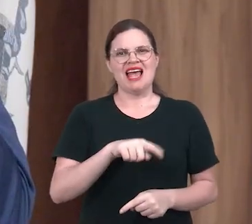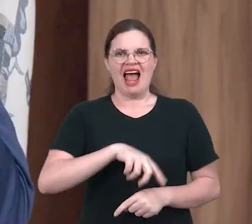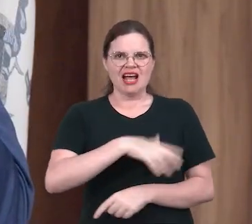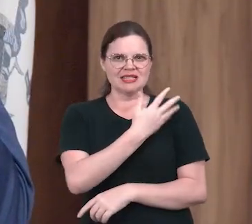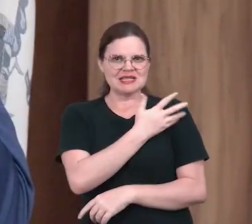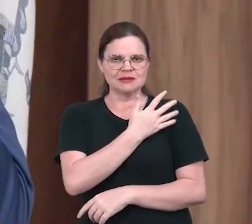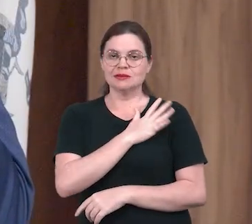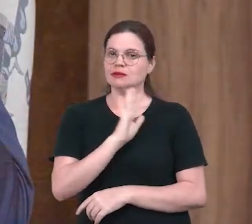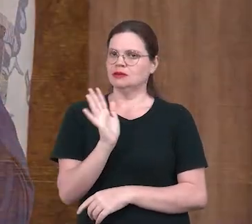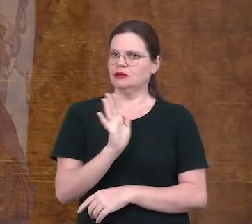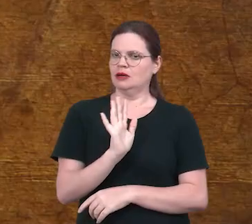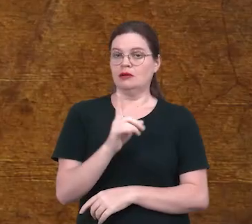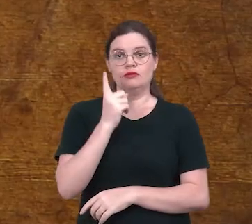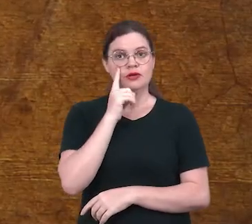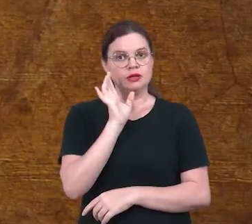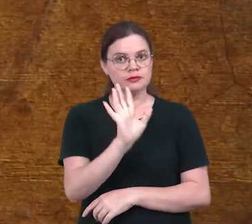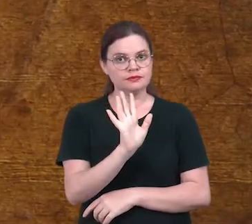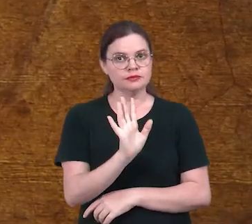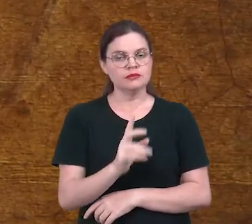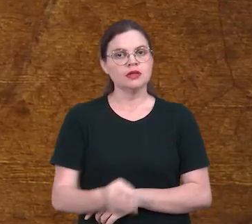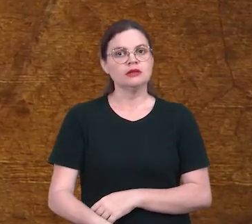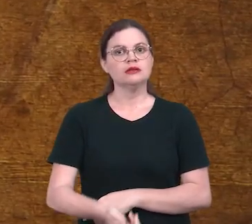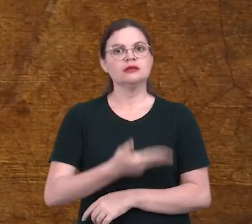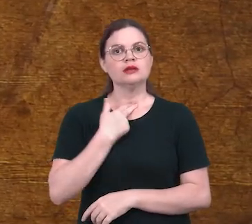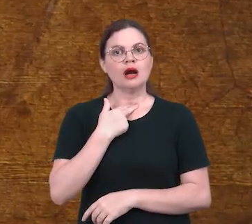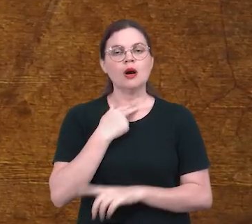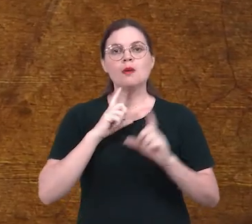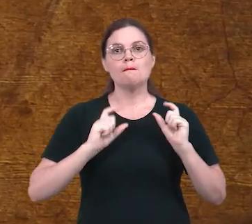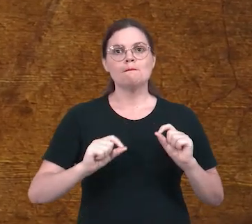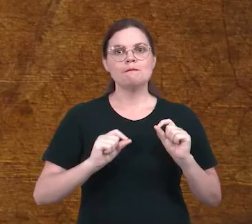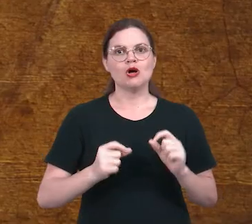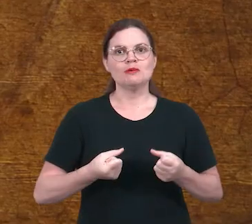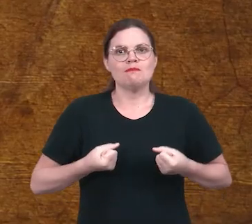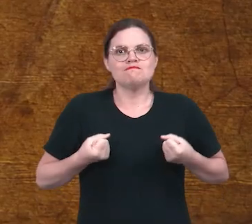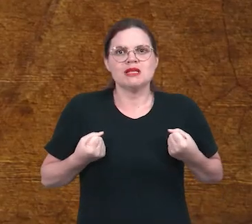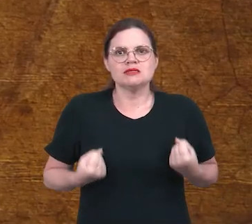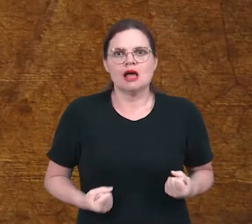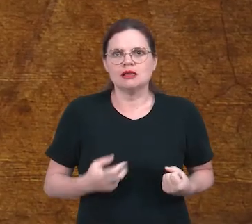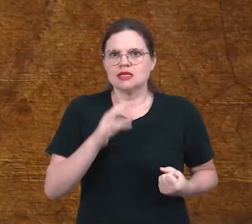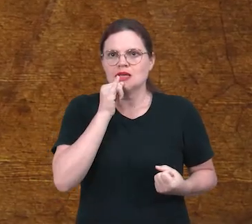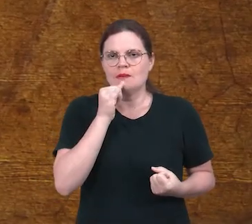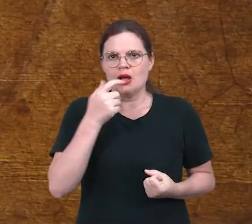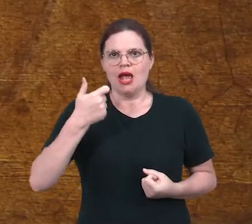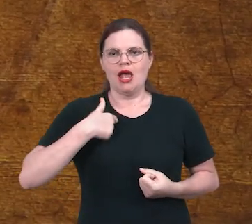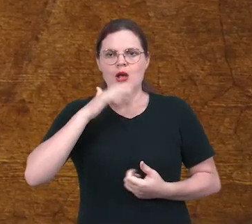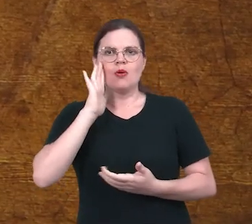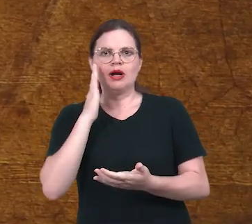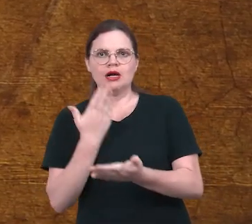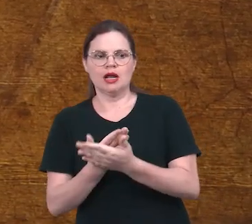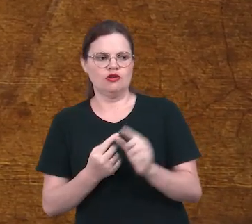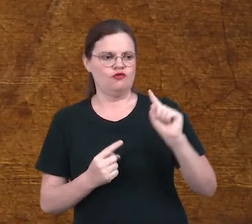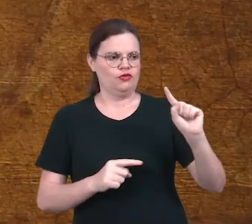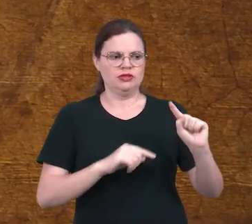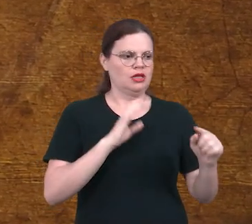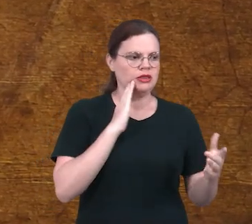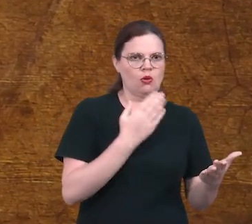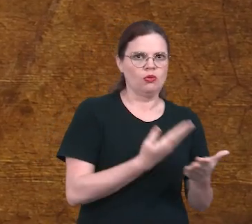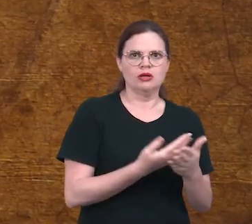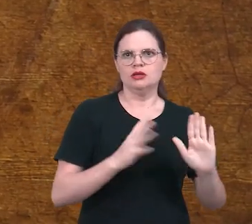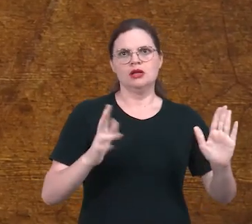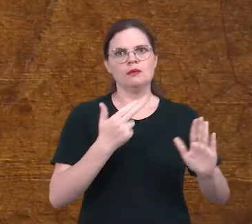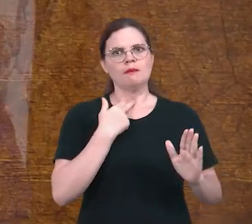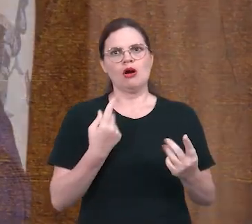A Bíblia diz assim, não vos coloqueis debaixo de um jugo desigual. Você que está nos ouvindo hoje, né,